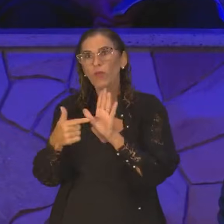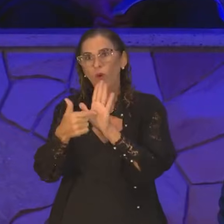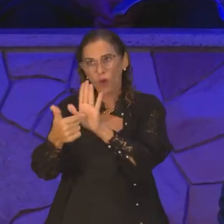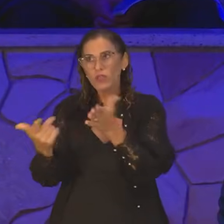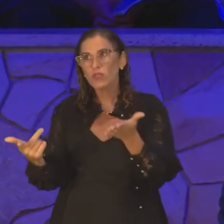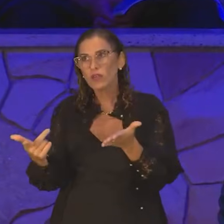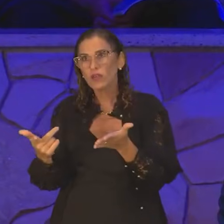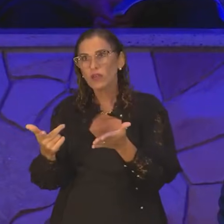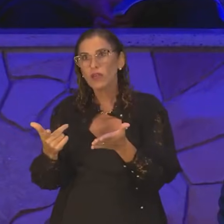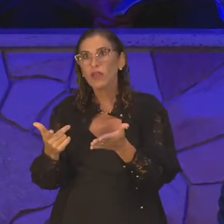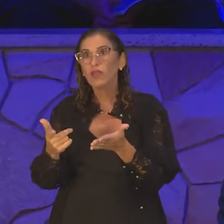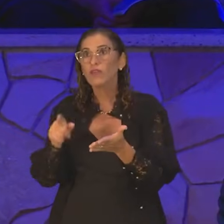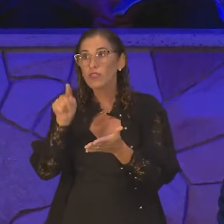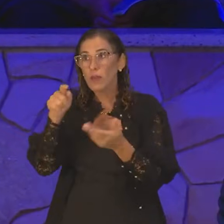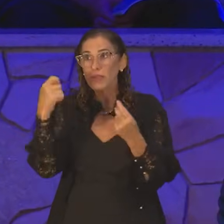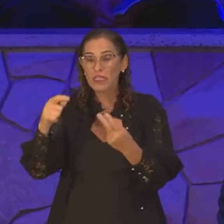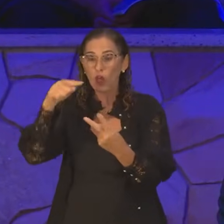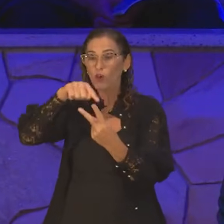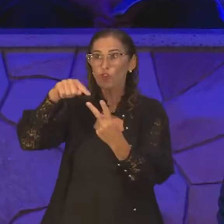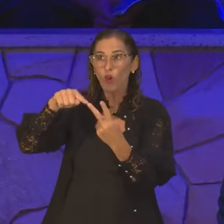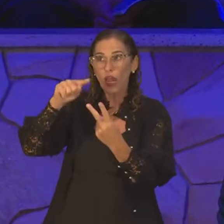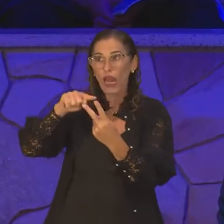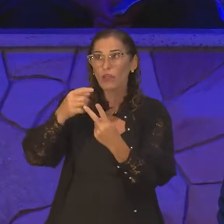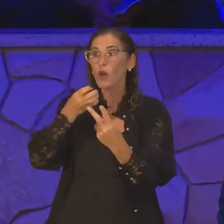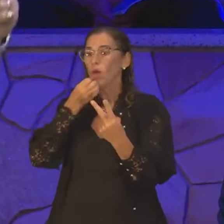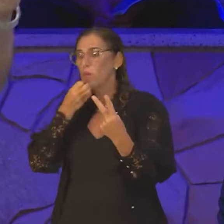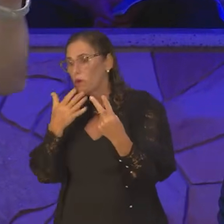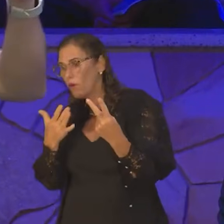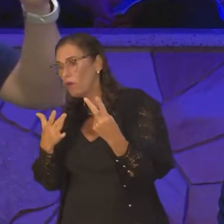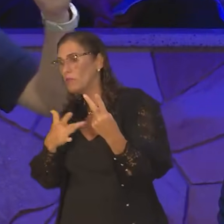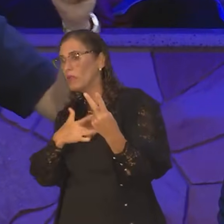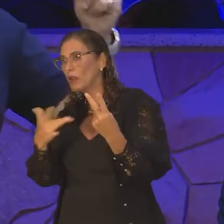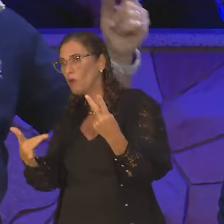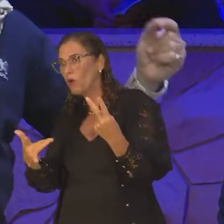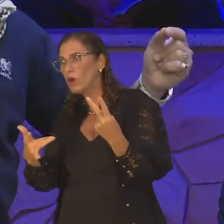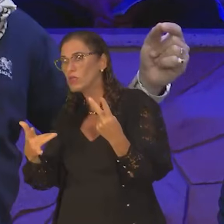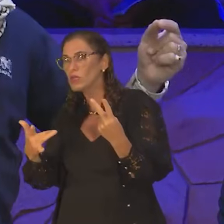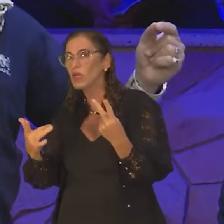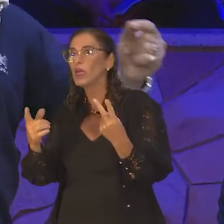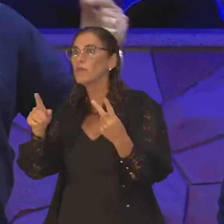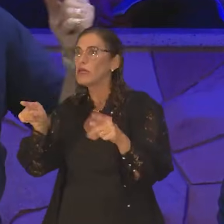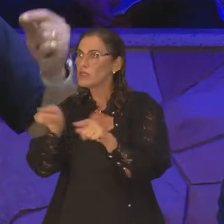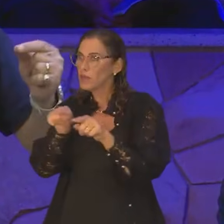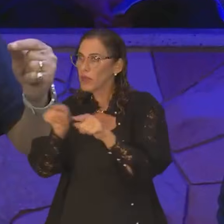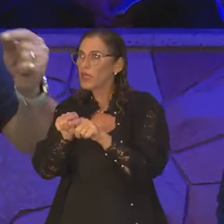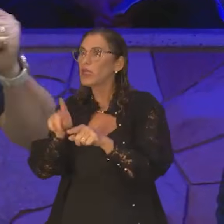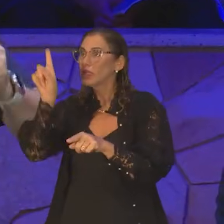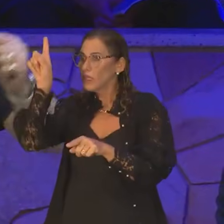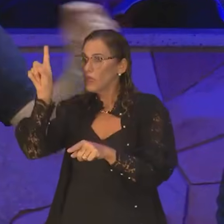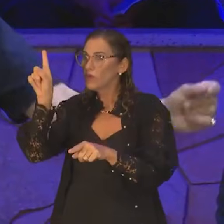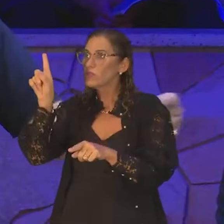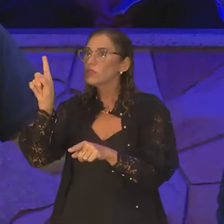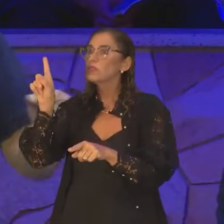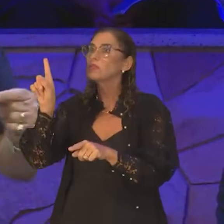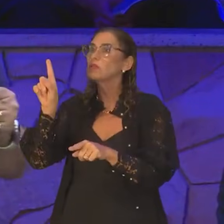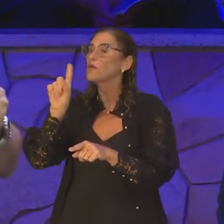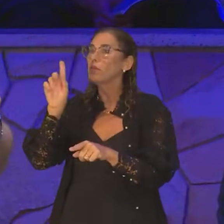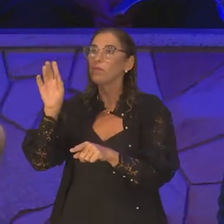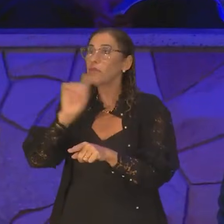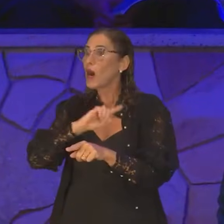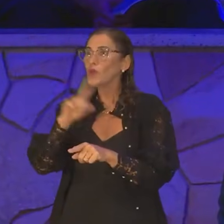seu filho os 2 lados. Não é para ter medo de Deus, mas para saber, sem Deus, onde vai.